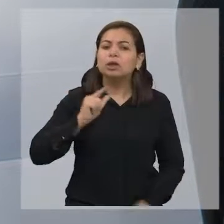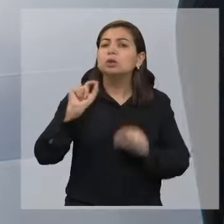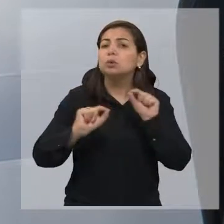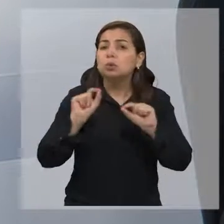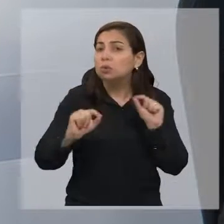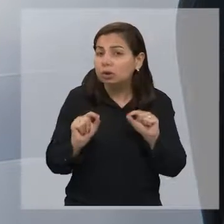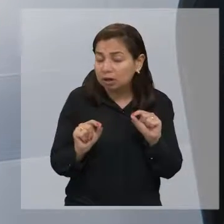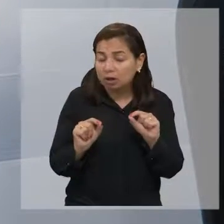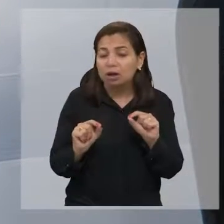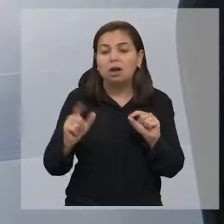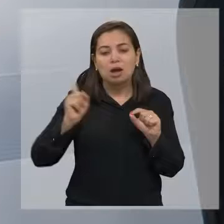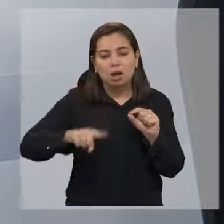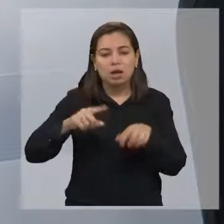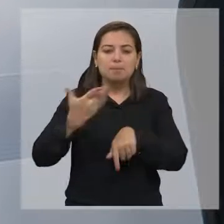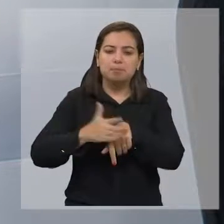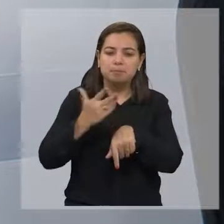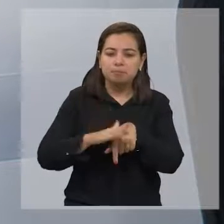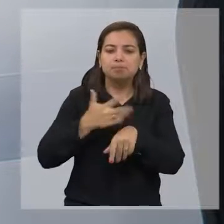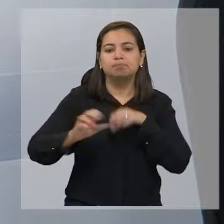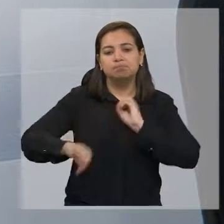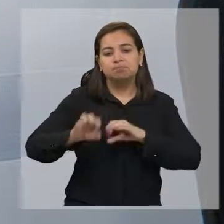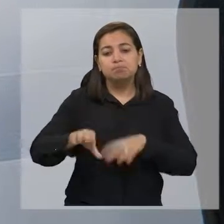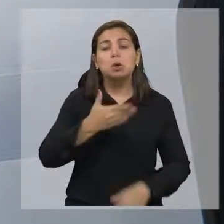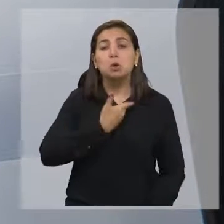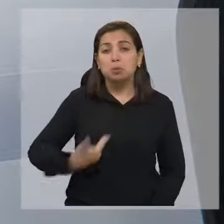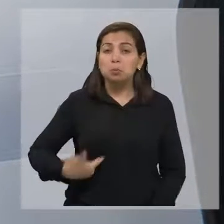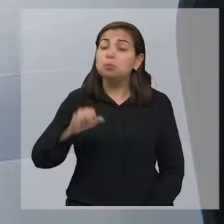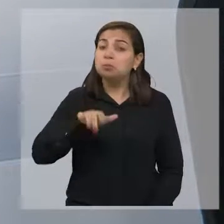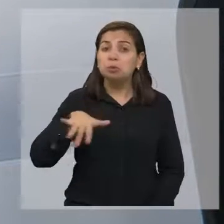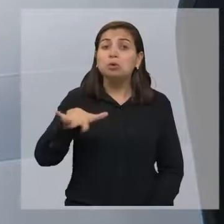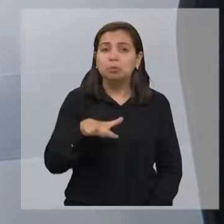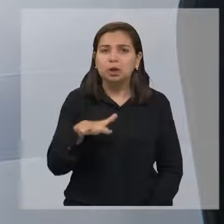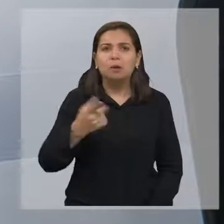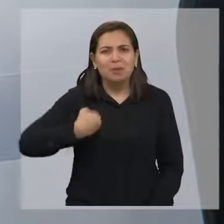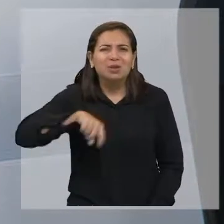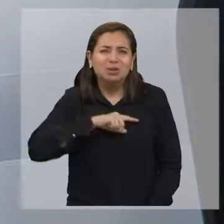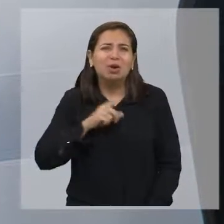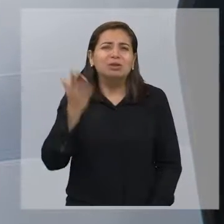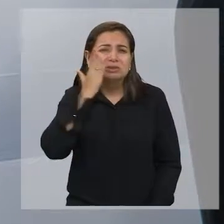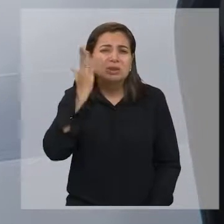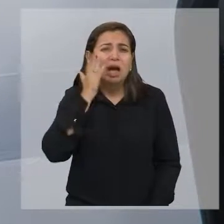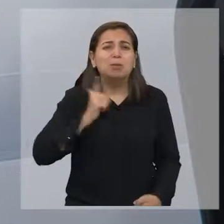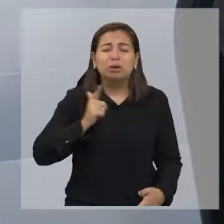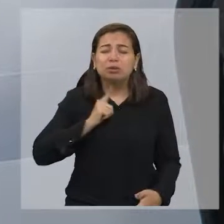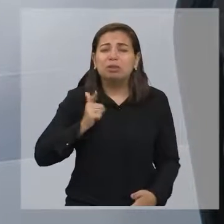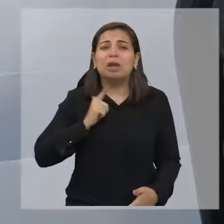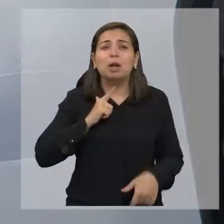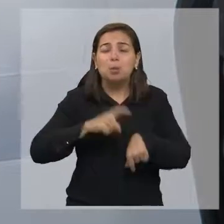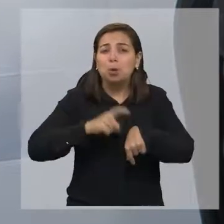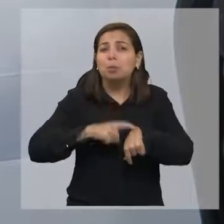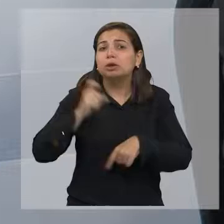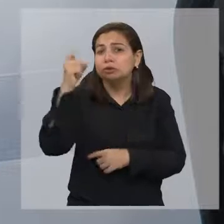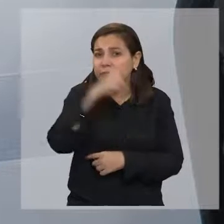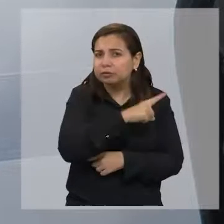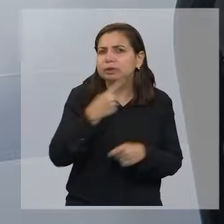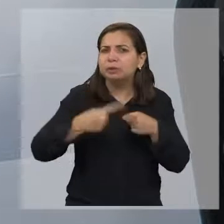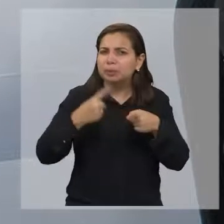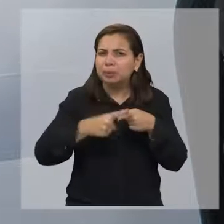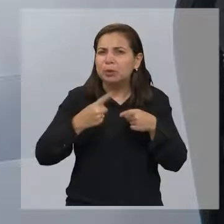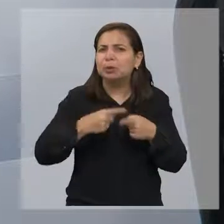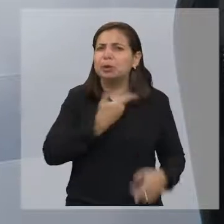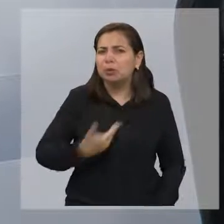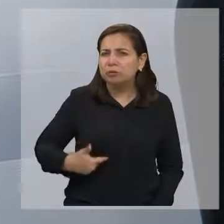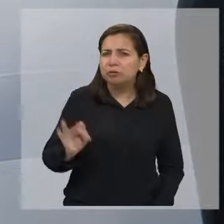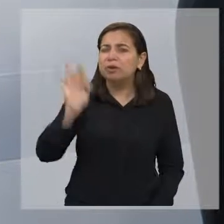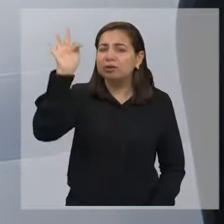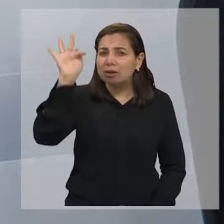boas práticas de educação pública. A gente vive, infelizmente, um momento muito difícil, Esses 100 primeiros dias do governo federal, do Ministério da